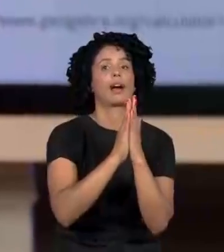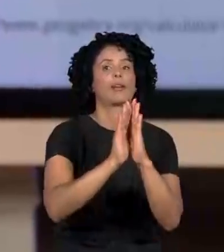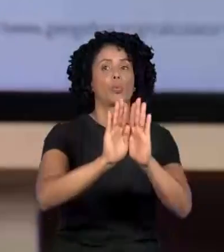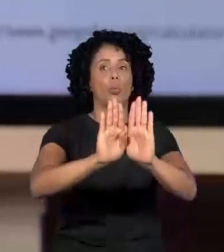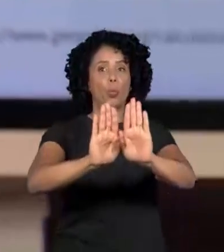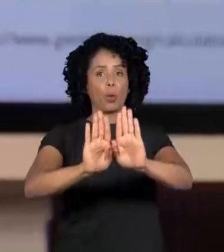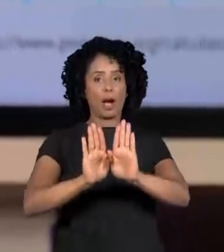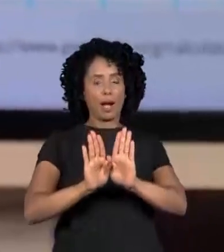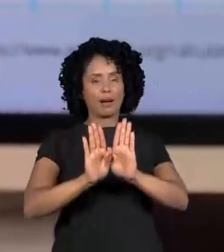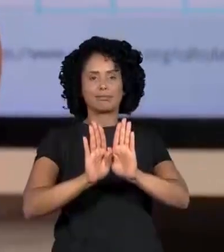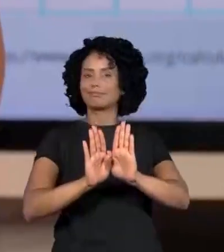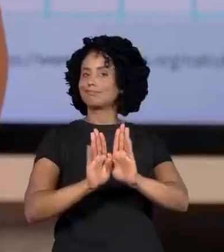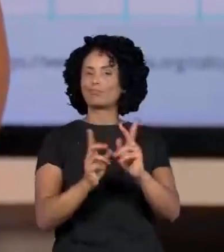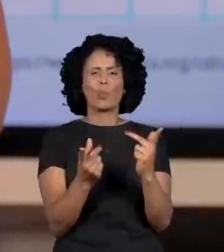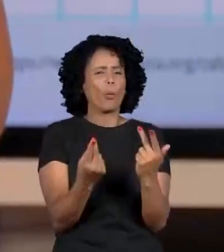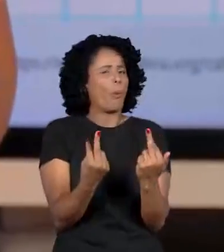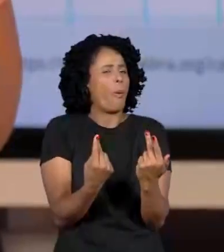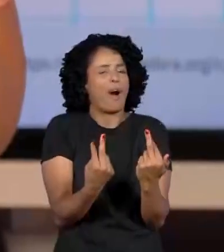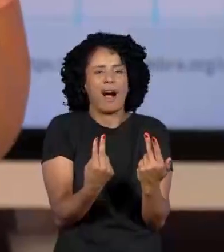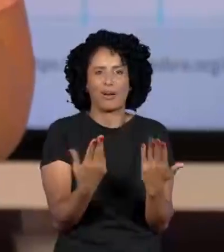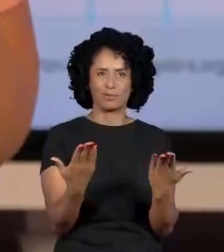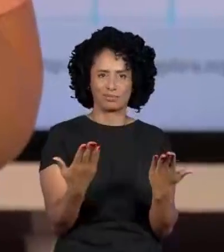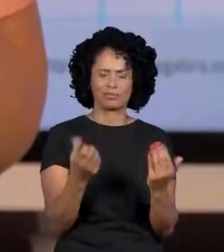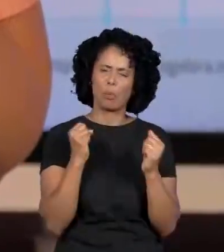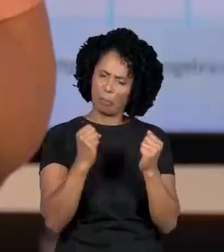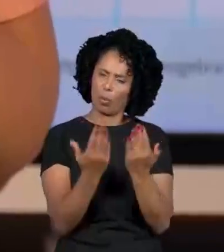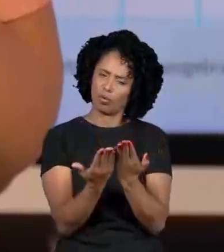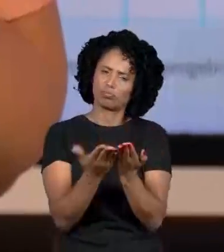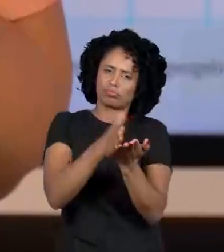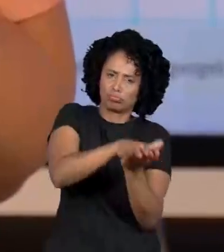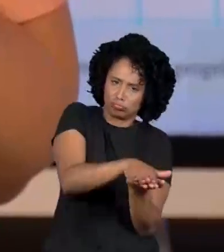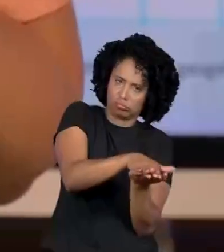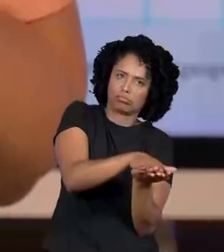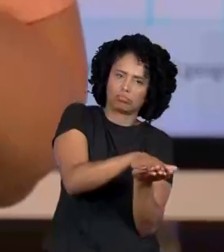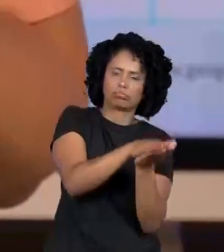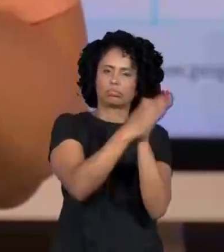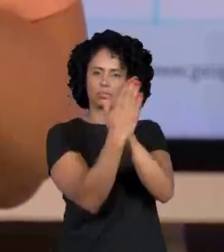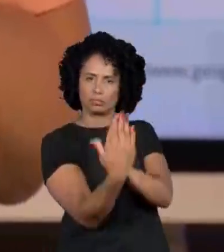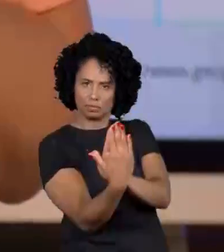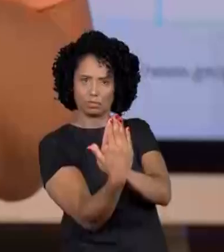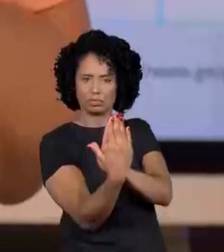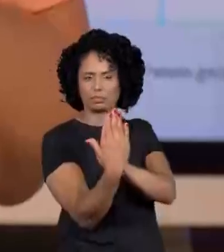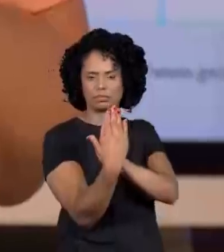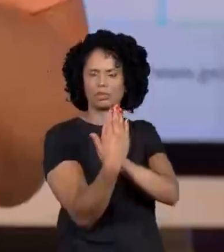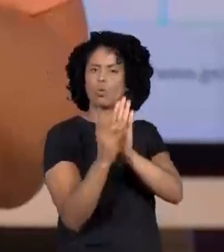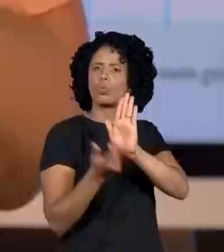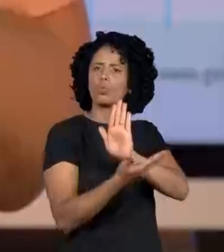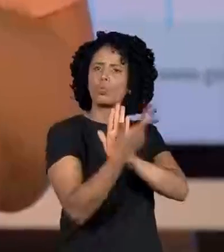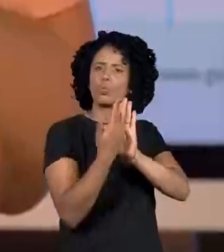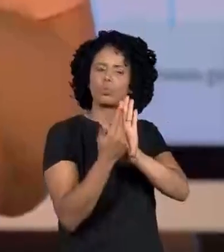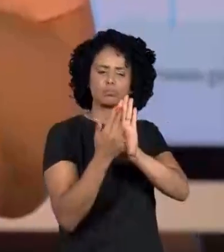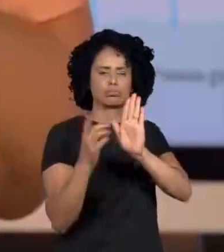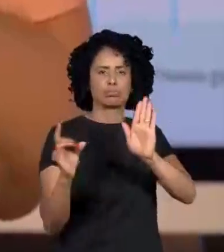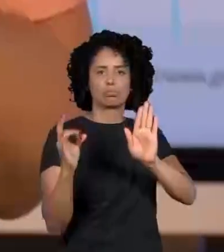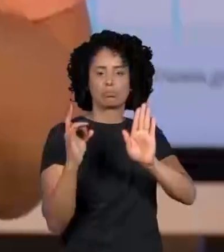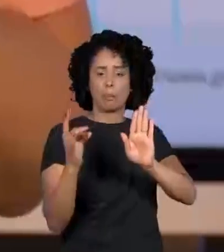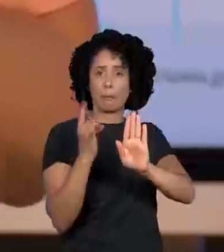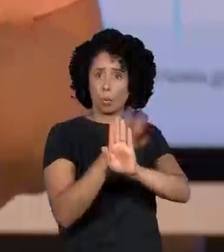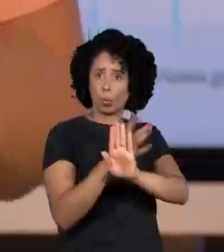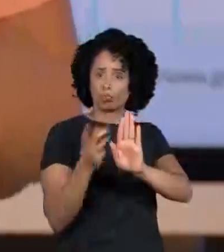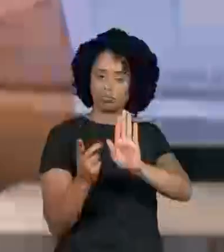está ali na telinha, tá? Olha só, e vou recortar,